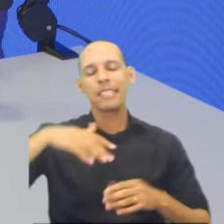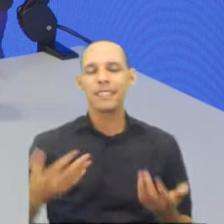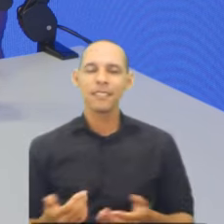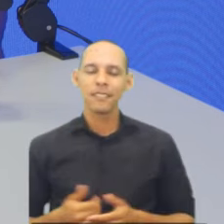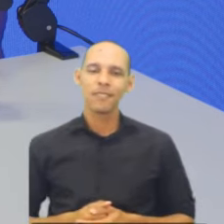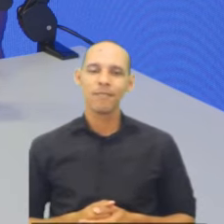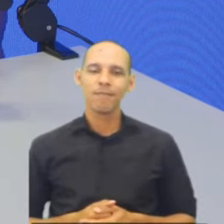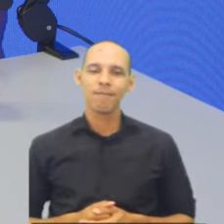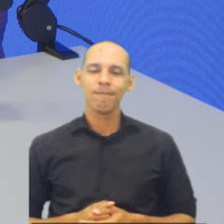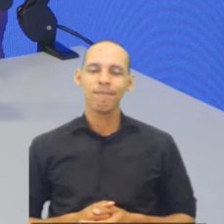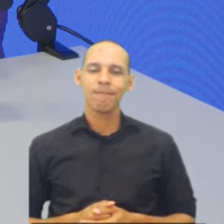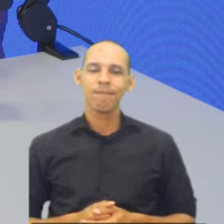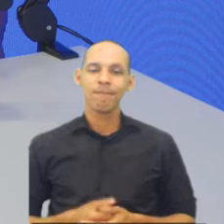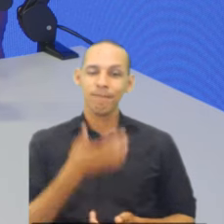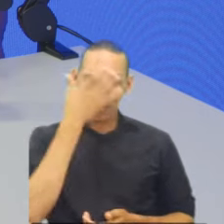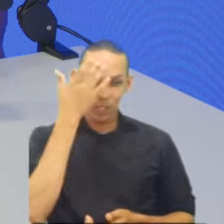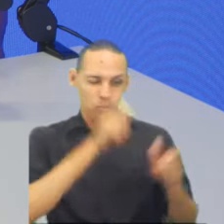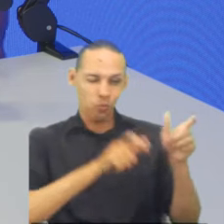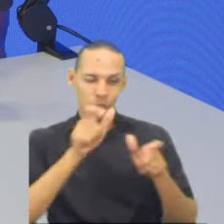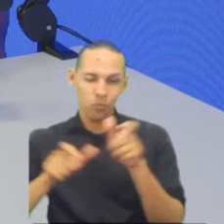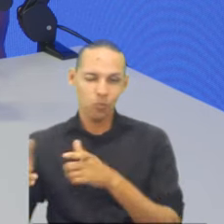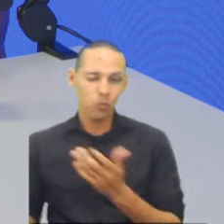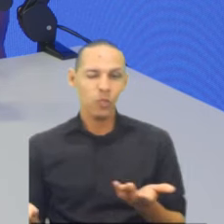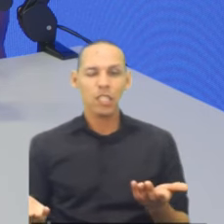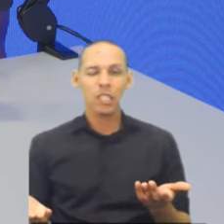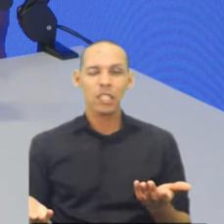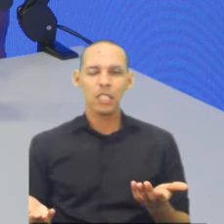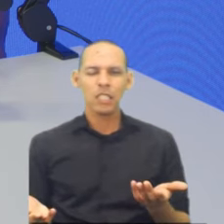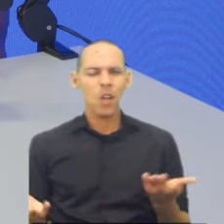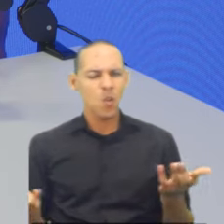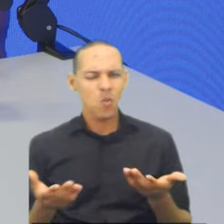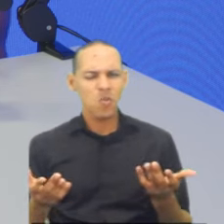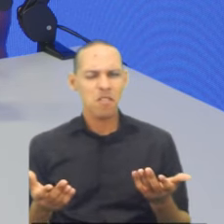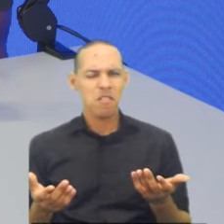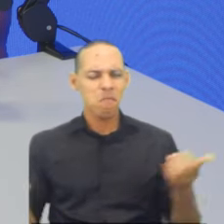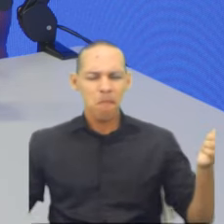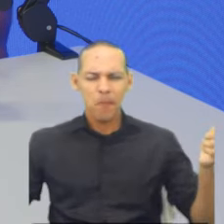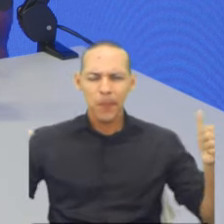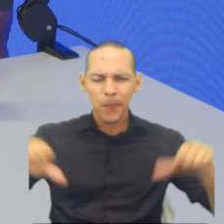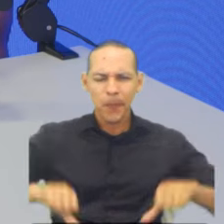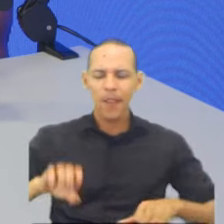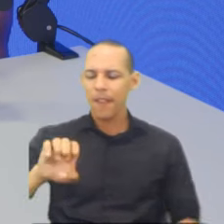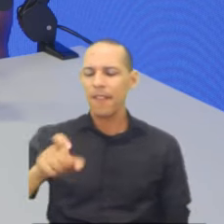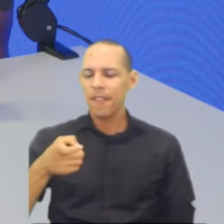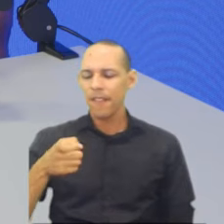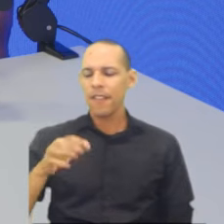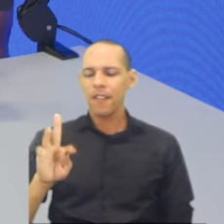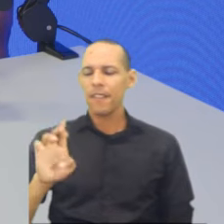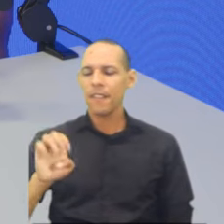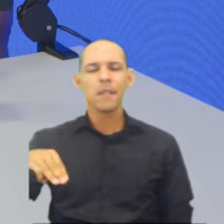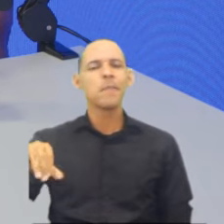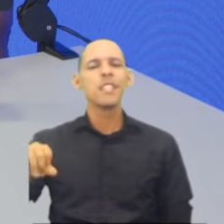aí e quando as pessoas hoje estão cada vez mais extremistas e em